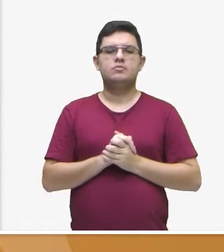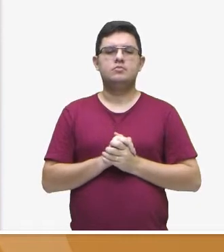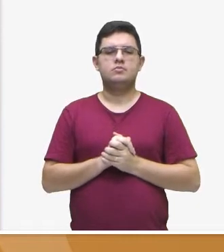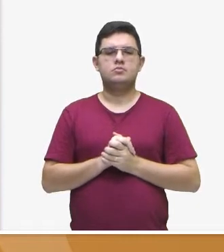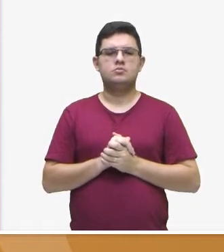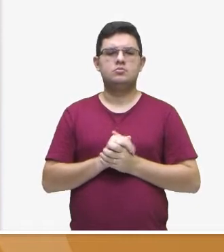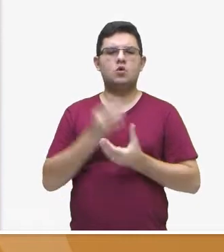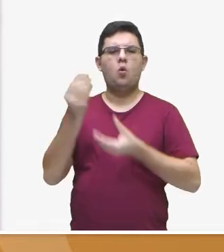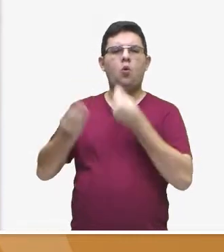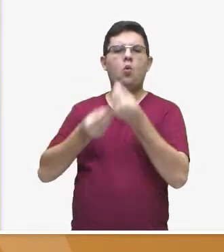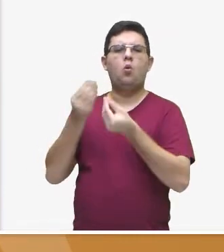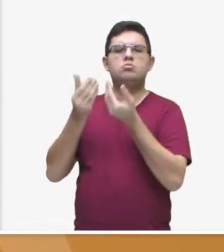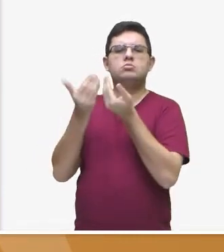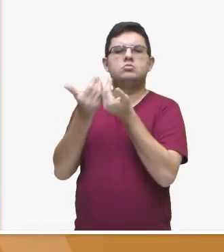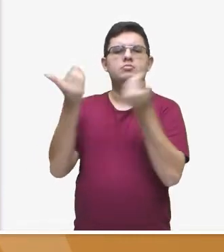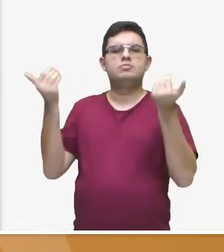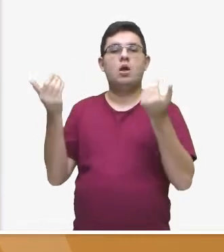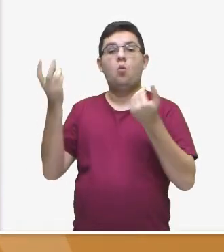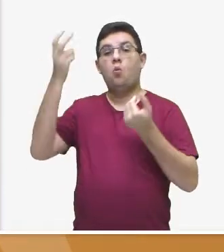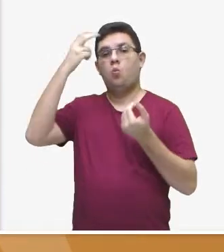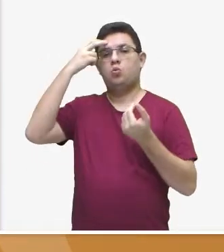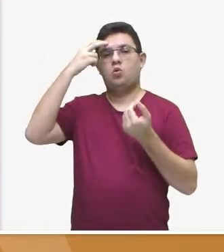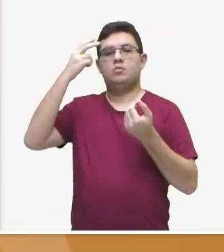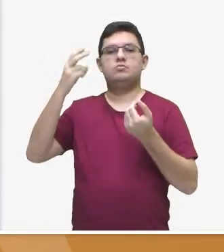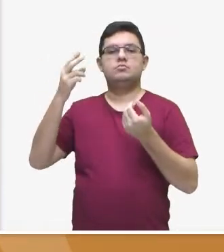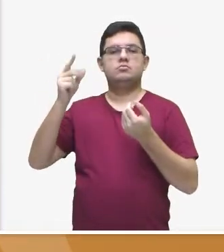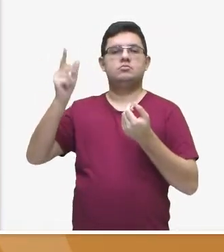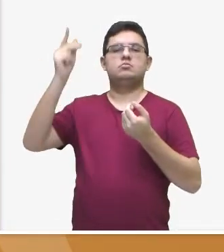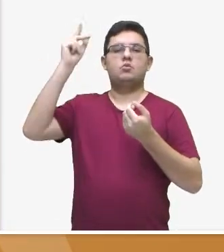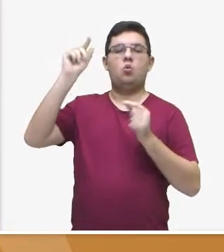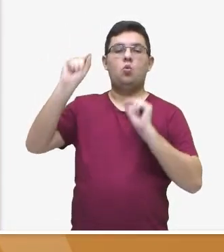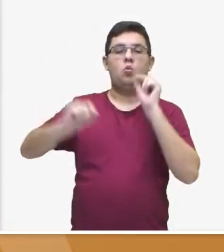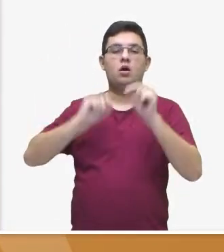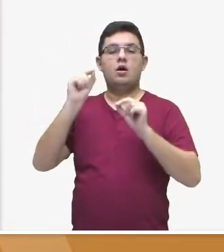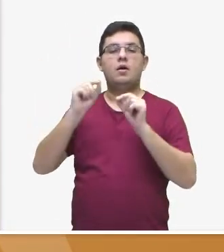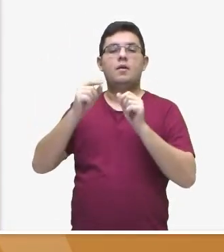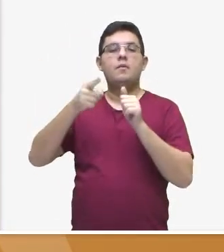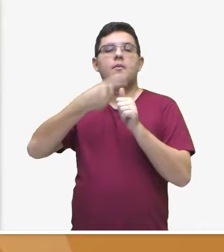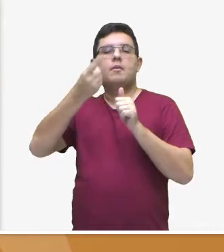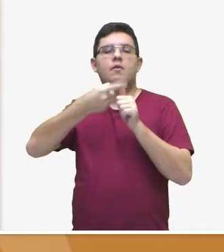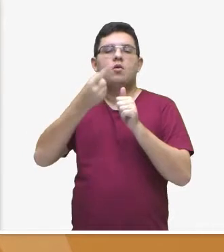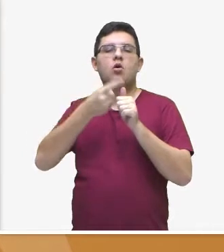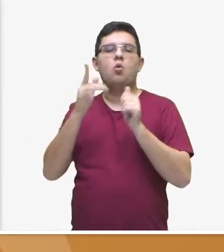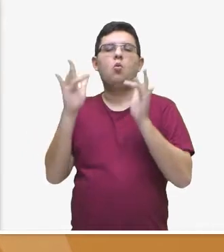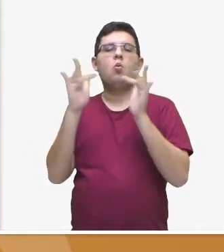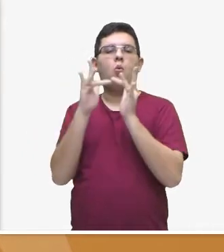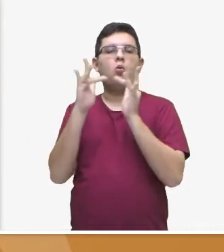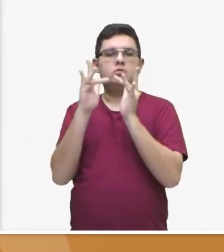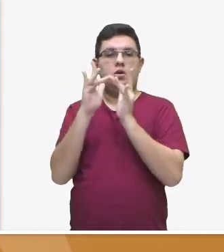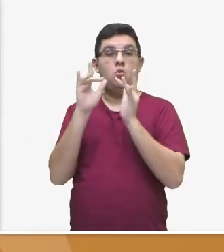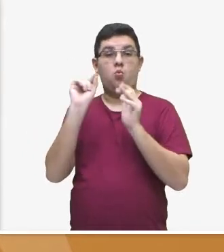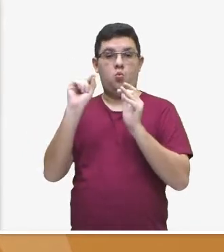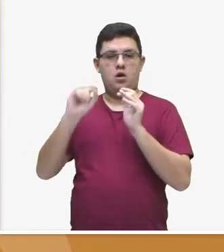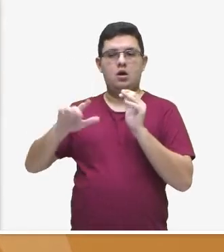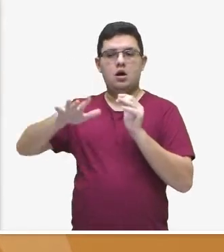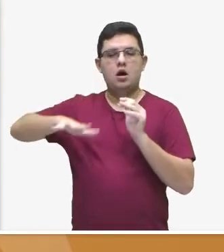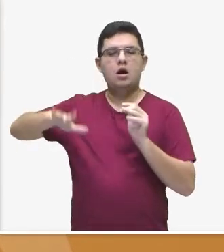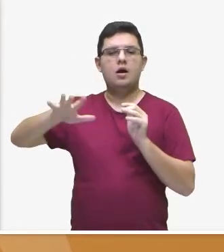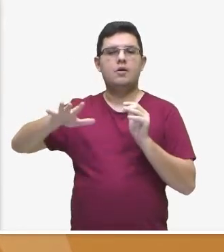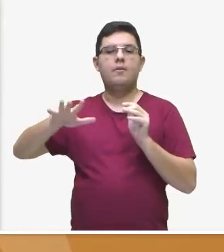de culturas, promovido pelos primeiros contatos entre europeus e indígenas, ganhou nova força a partir